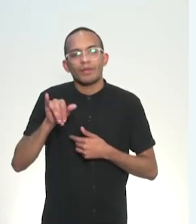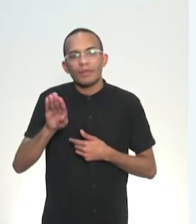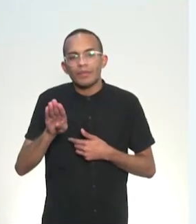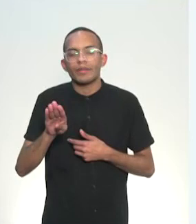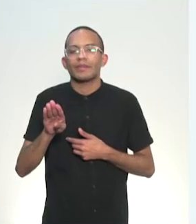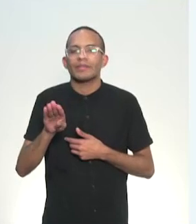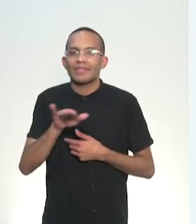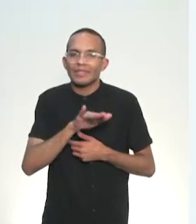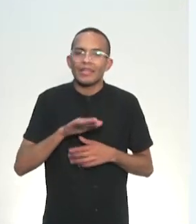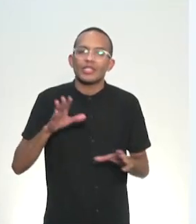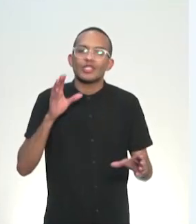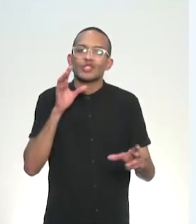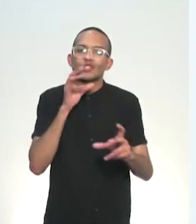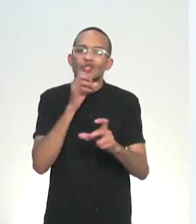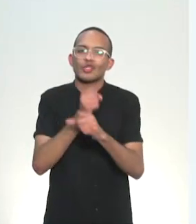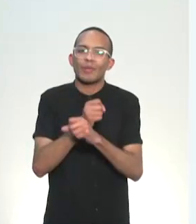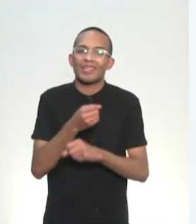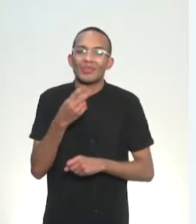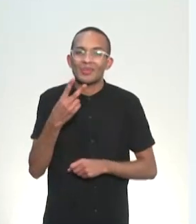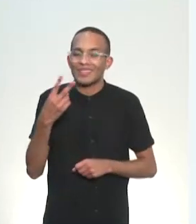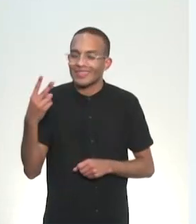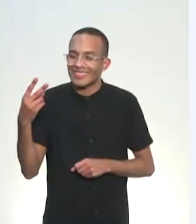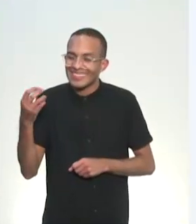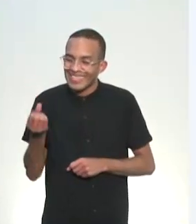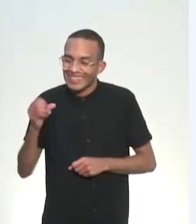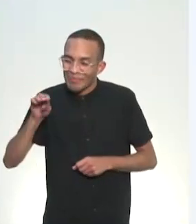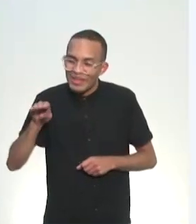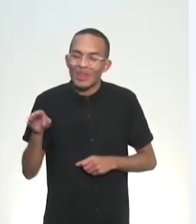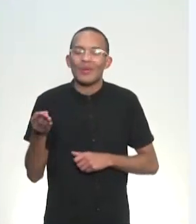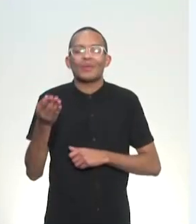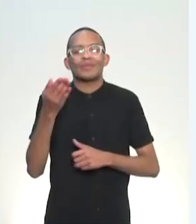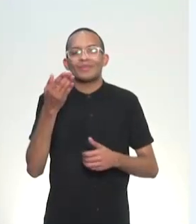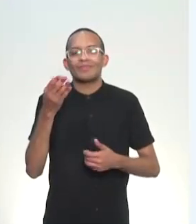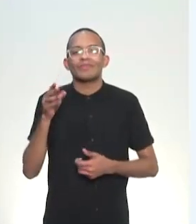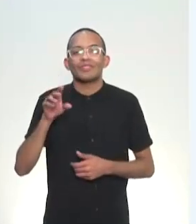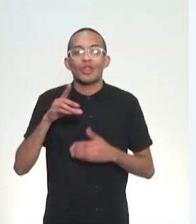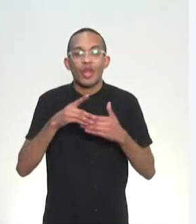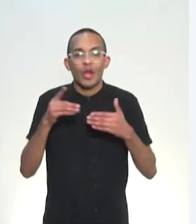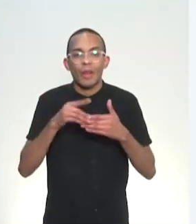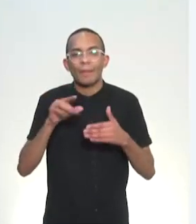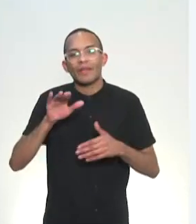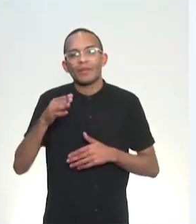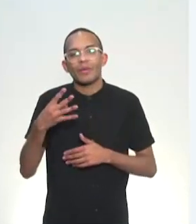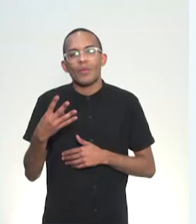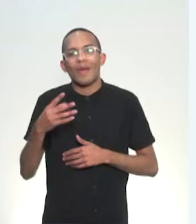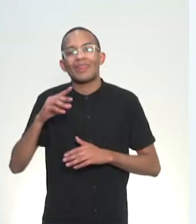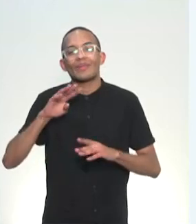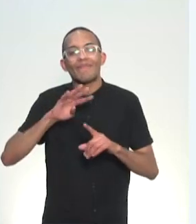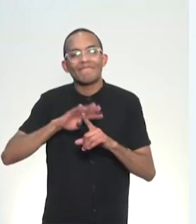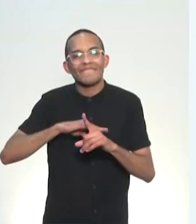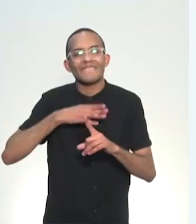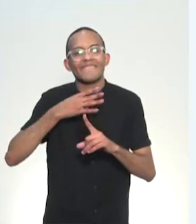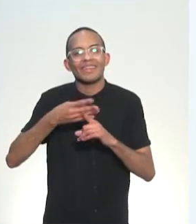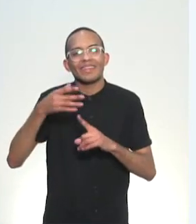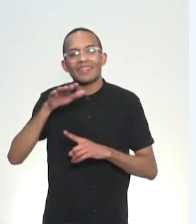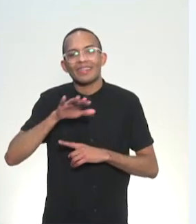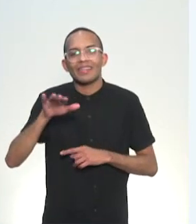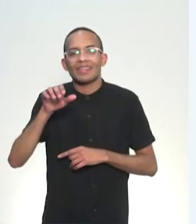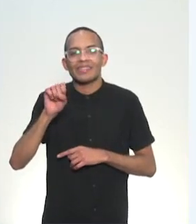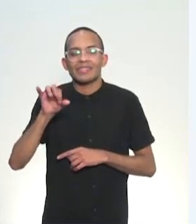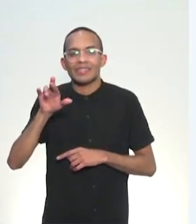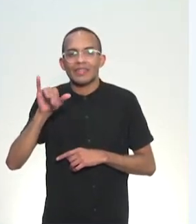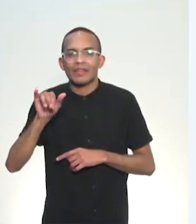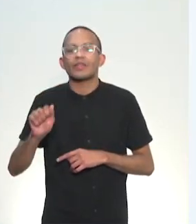Produto Interno Bruto foram estimadas em 226 bilhões de dólares, cerca de 4 vezes o PIB da Síria em